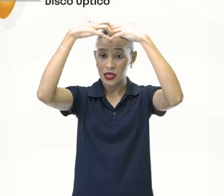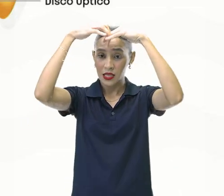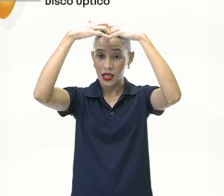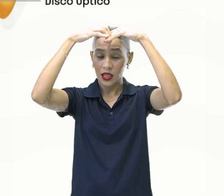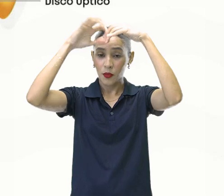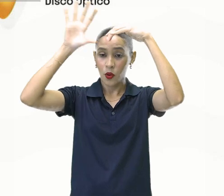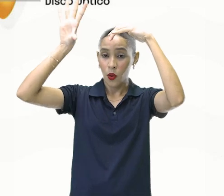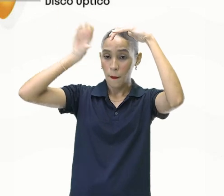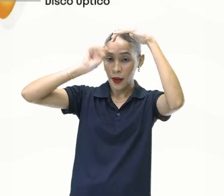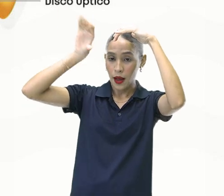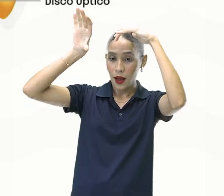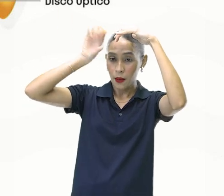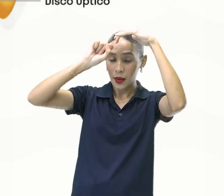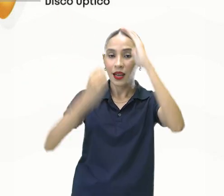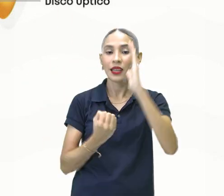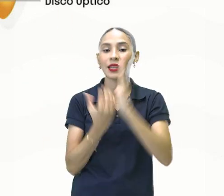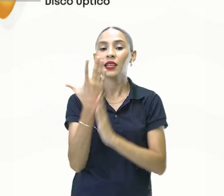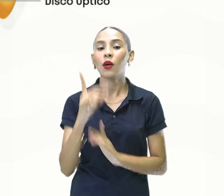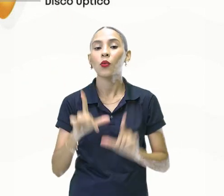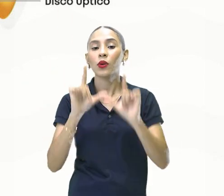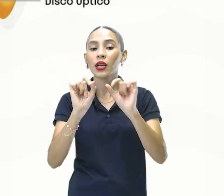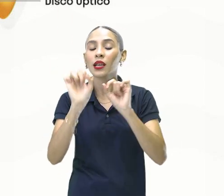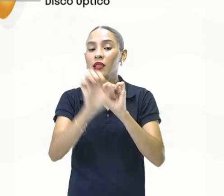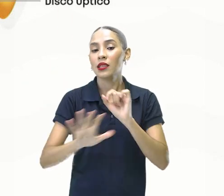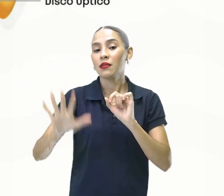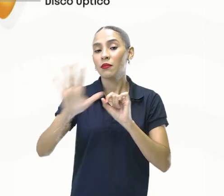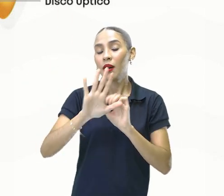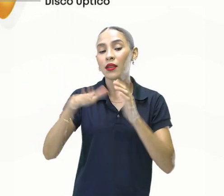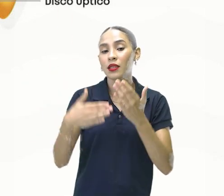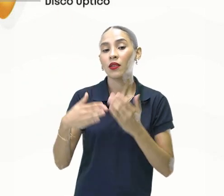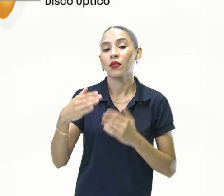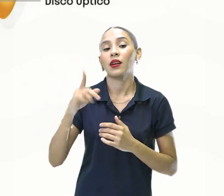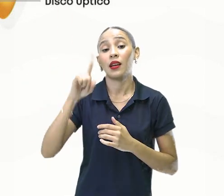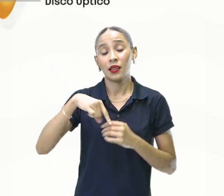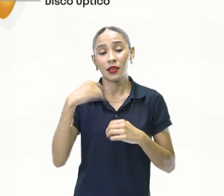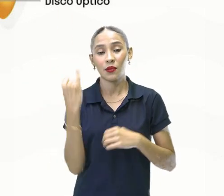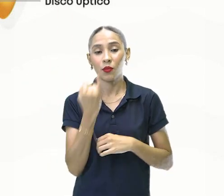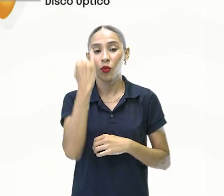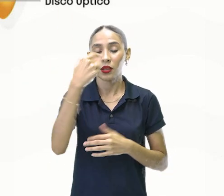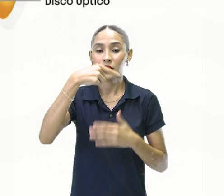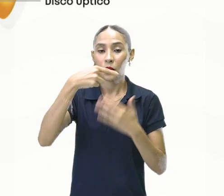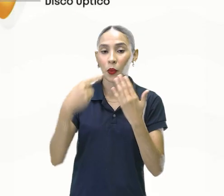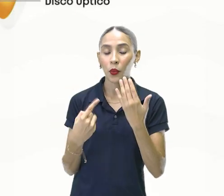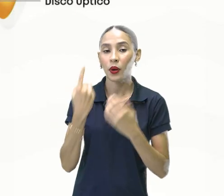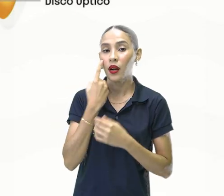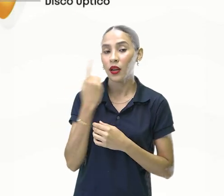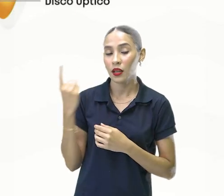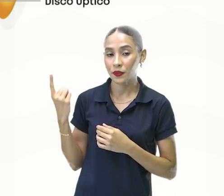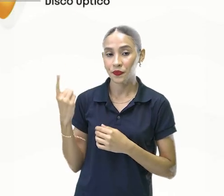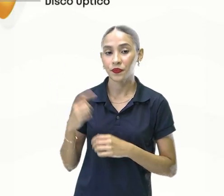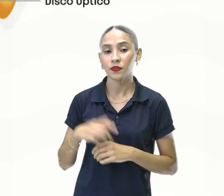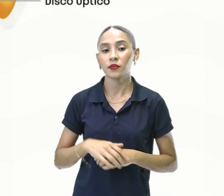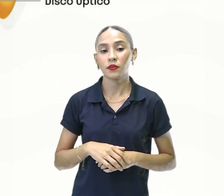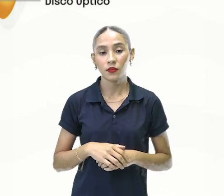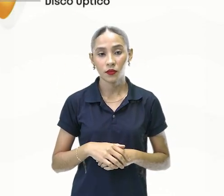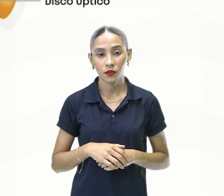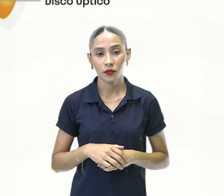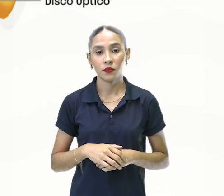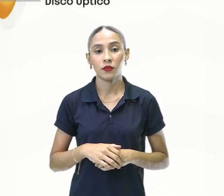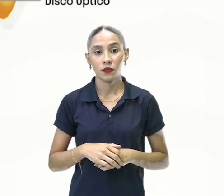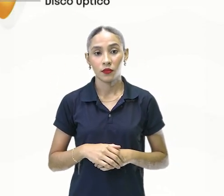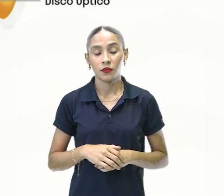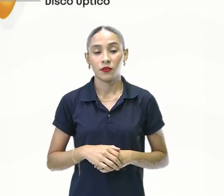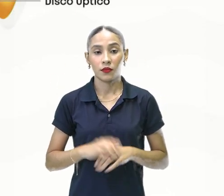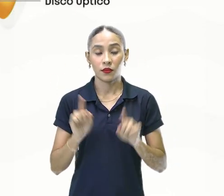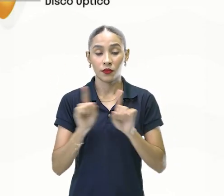cérebro formar as imagens. Então, esses elementos aí são muito importantes, né, para a